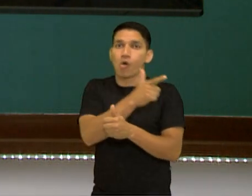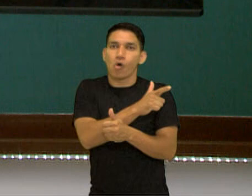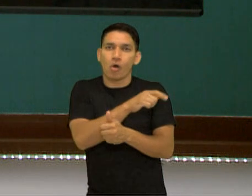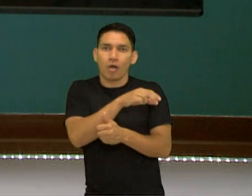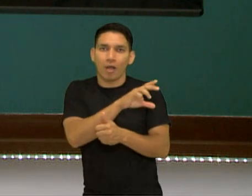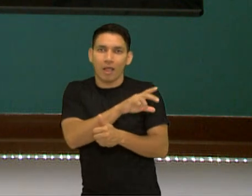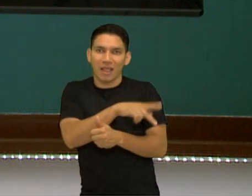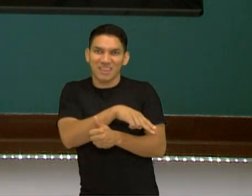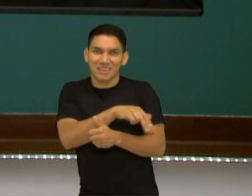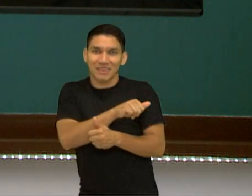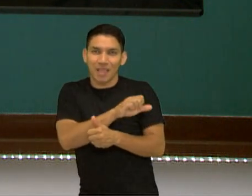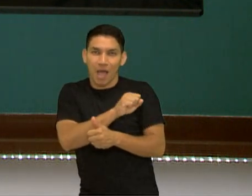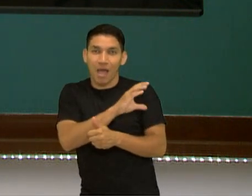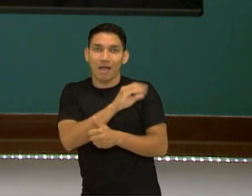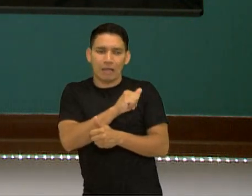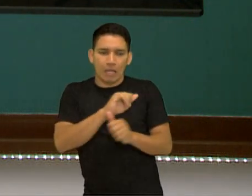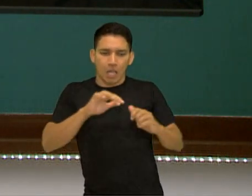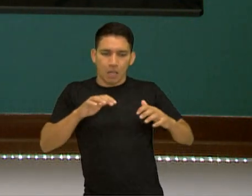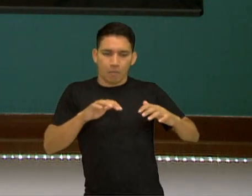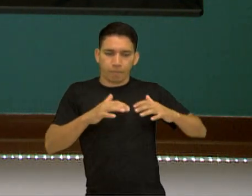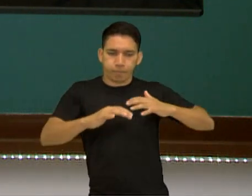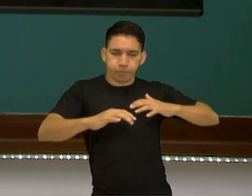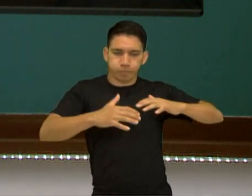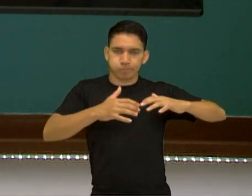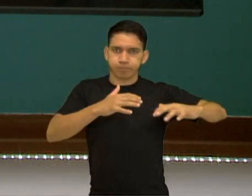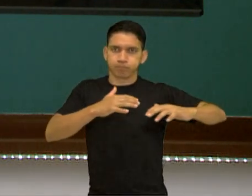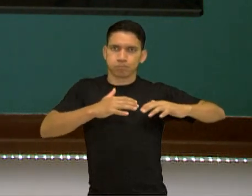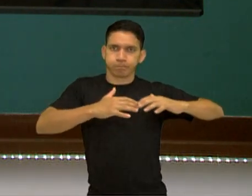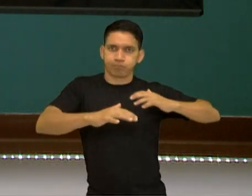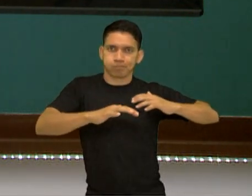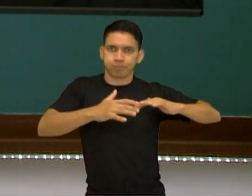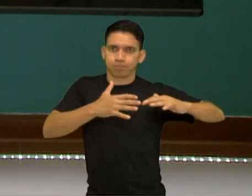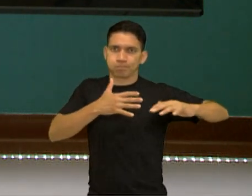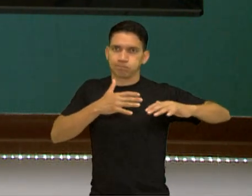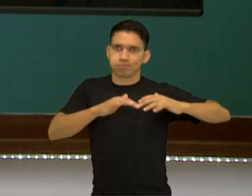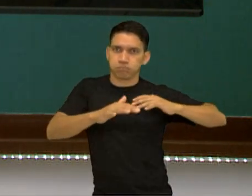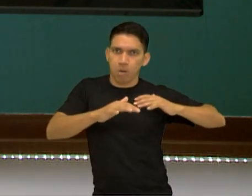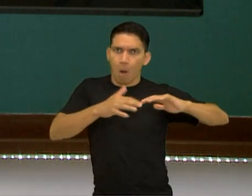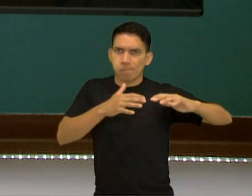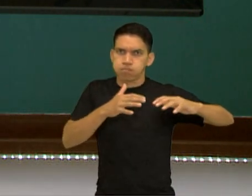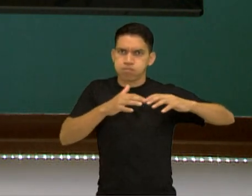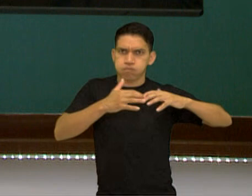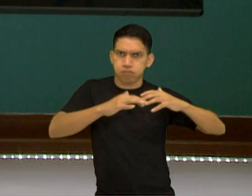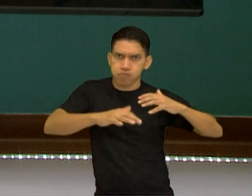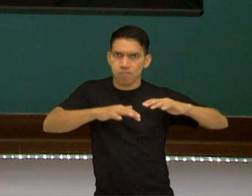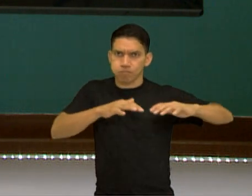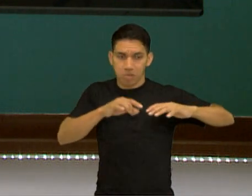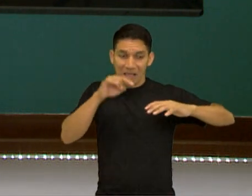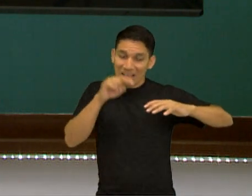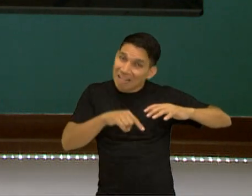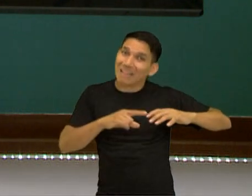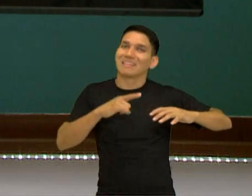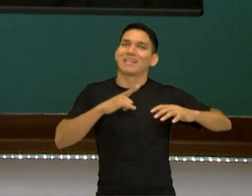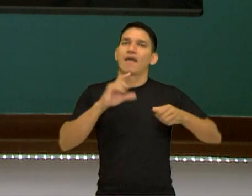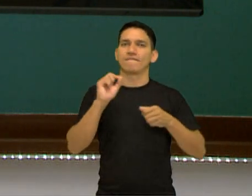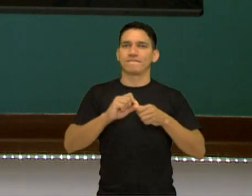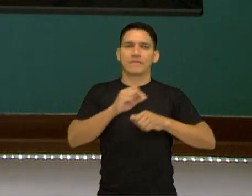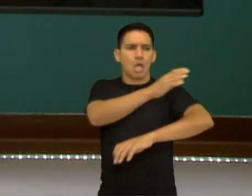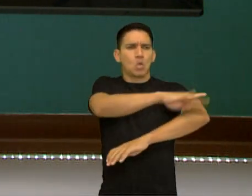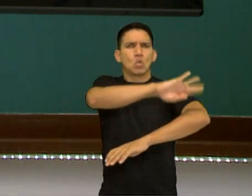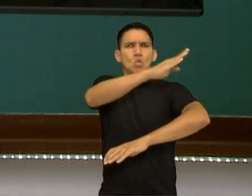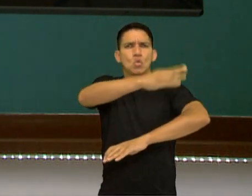o movimento de encontro dessas placas tectônicas é responsável pela formação da Cordilheira dos